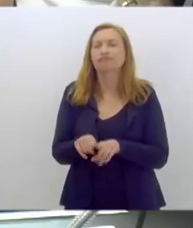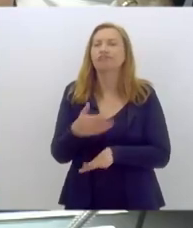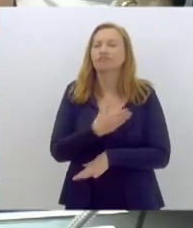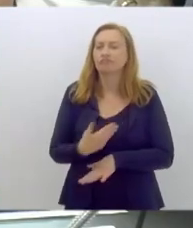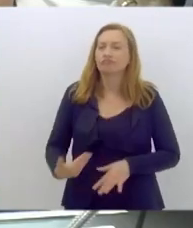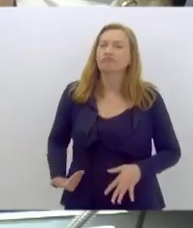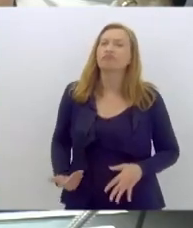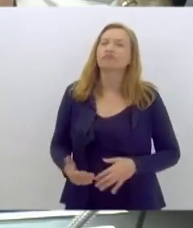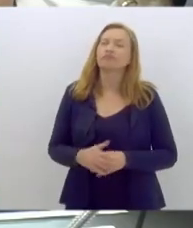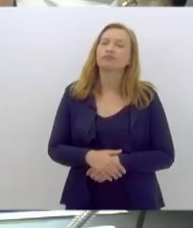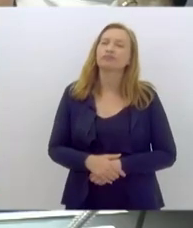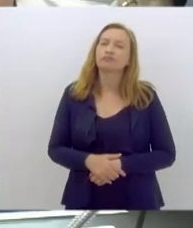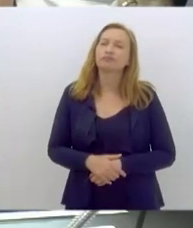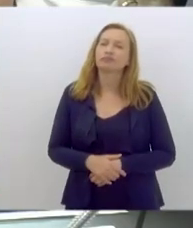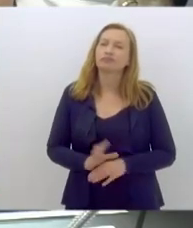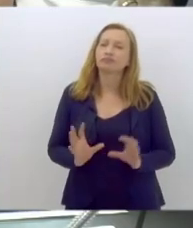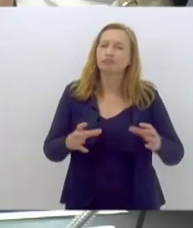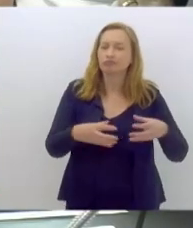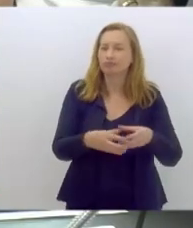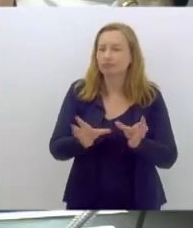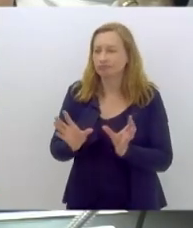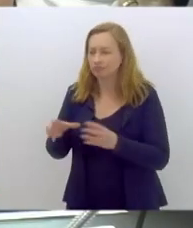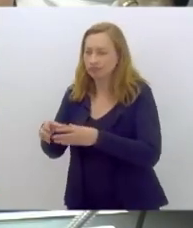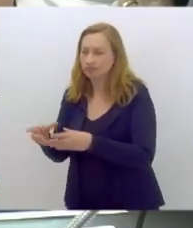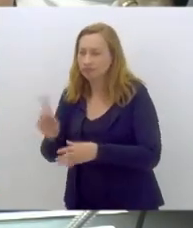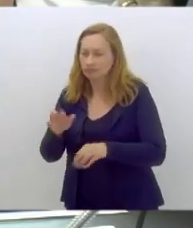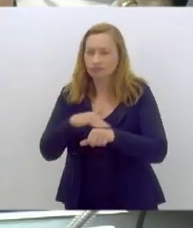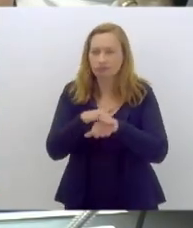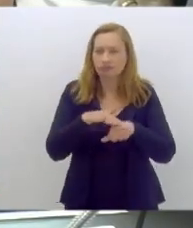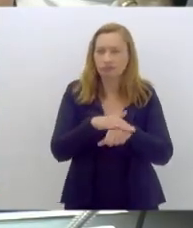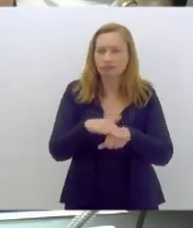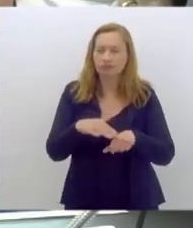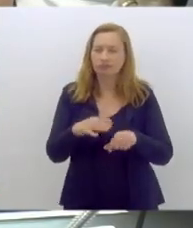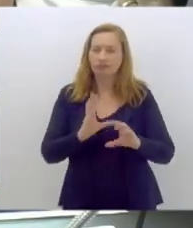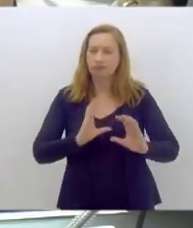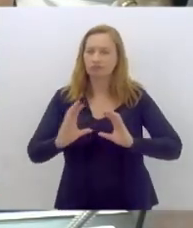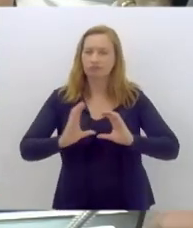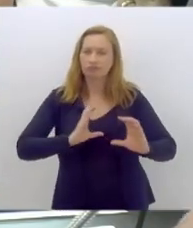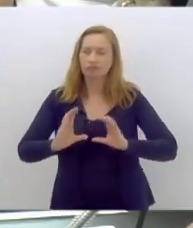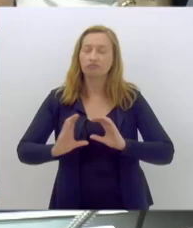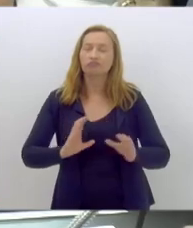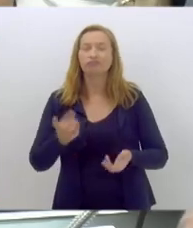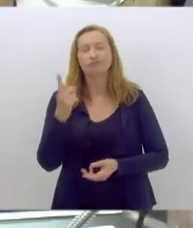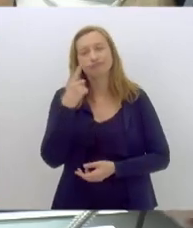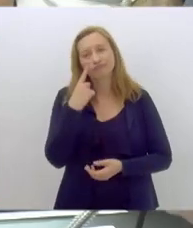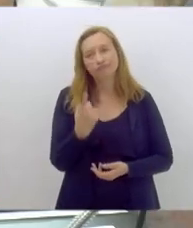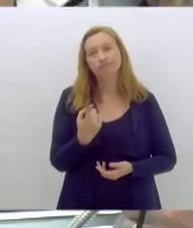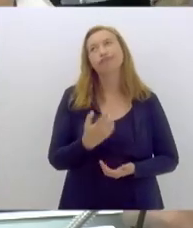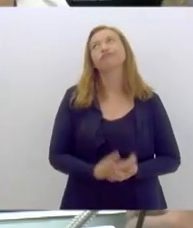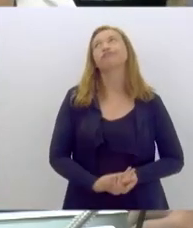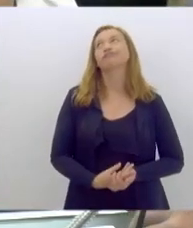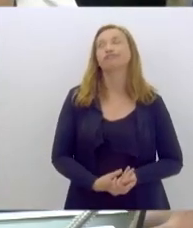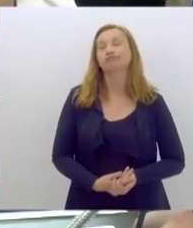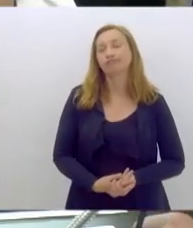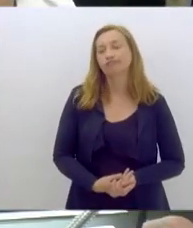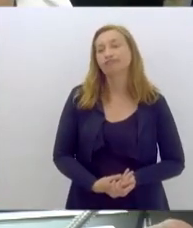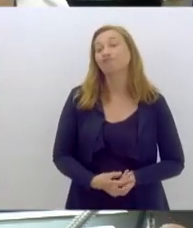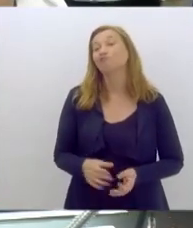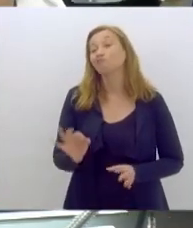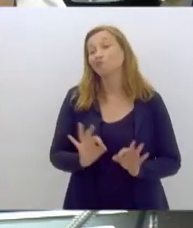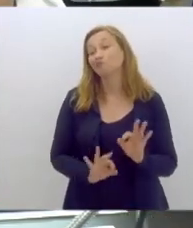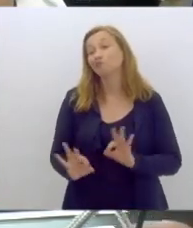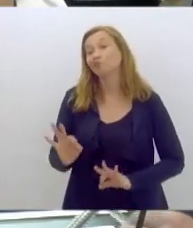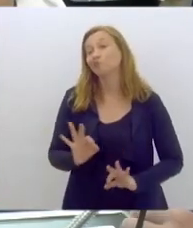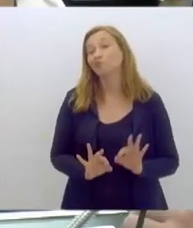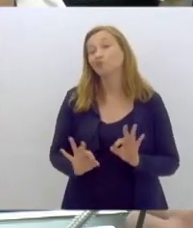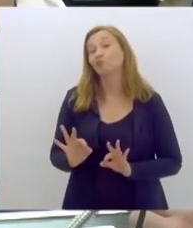governo os órgãos não se conversam entre si então de repente a gente vê aí uma certa um planejamento